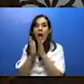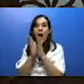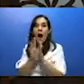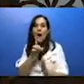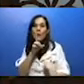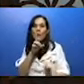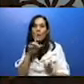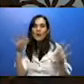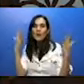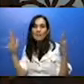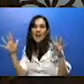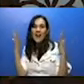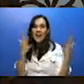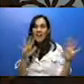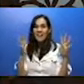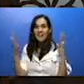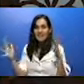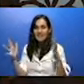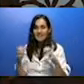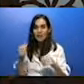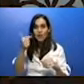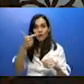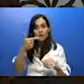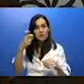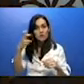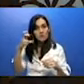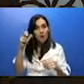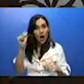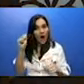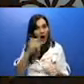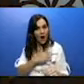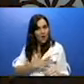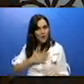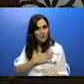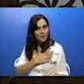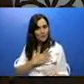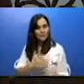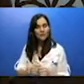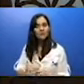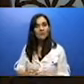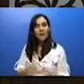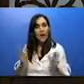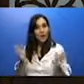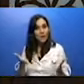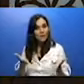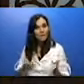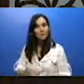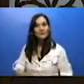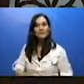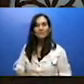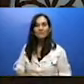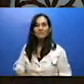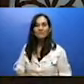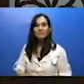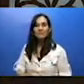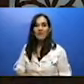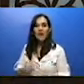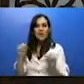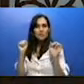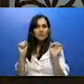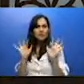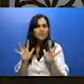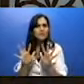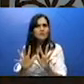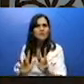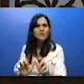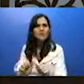nossa cidade que eu tinha vinte e cinco de agosto que por sinal é a data de hoje tá bom olha lá o desfile